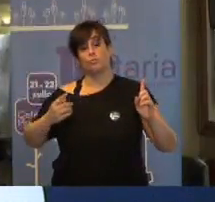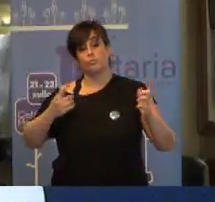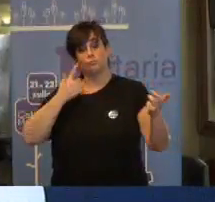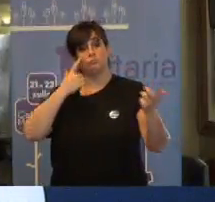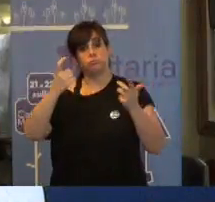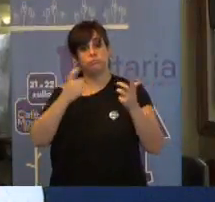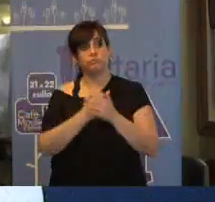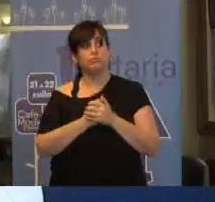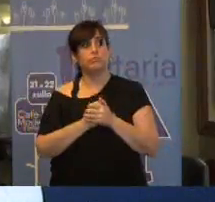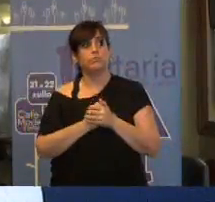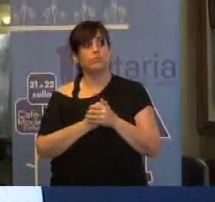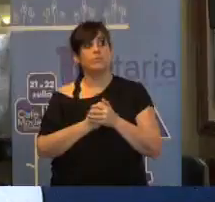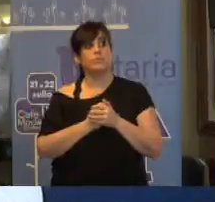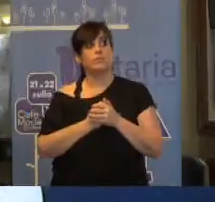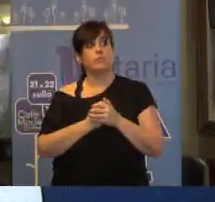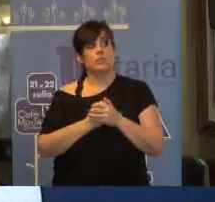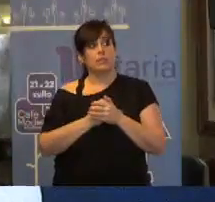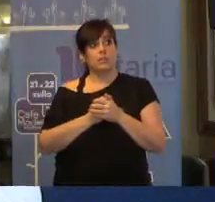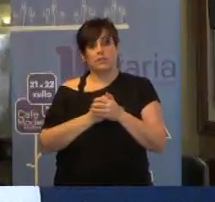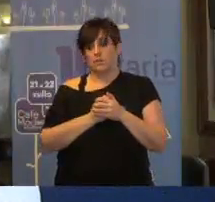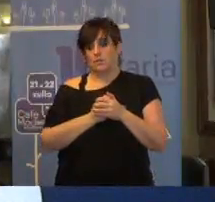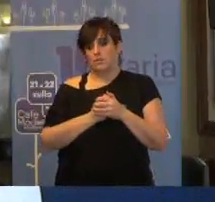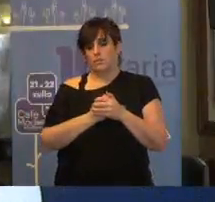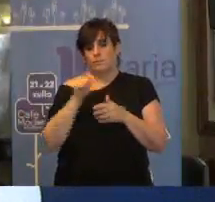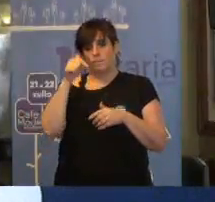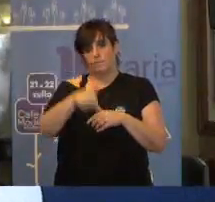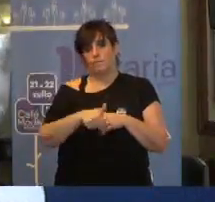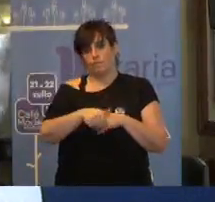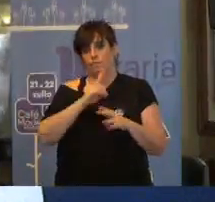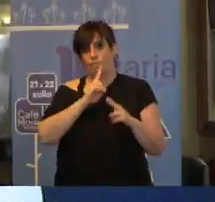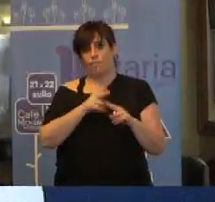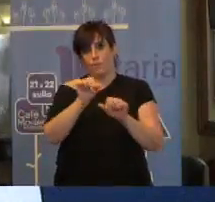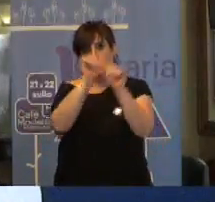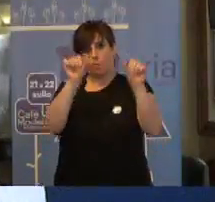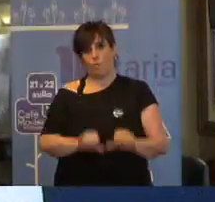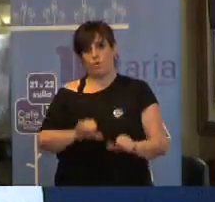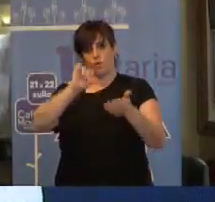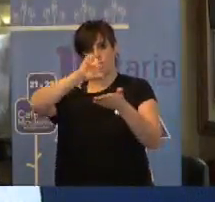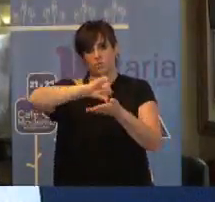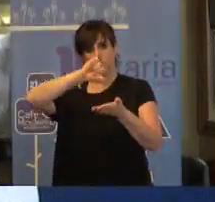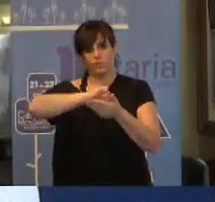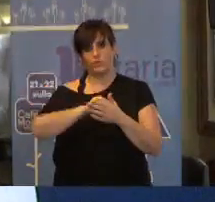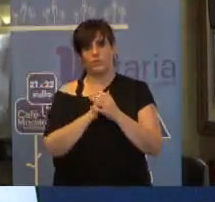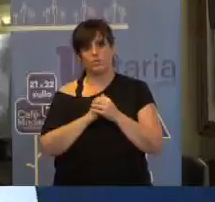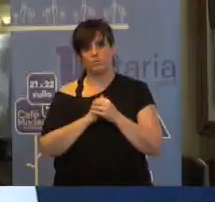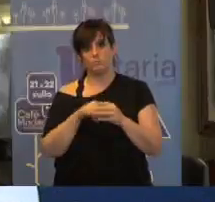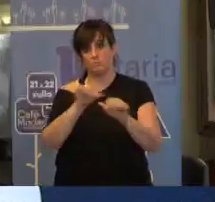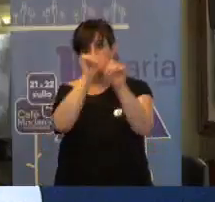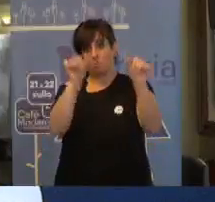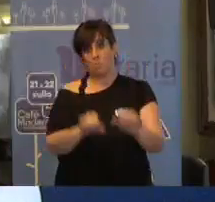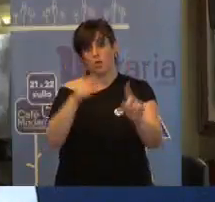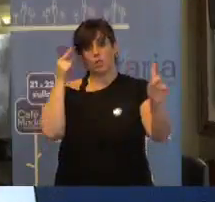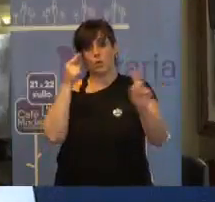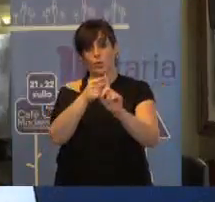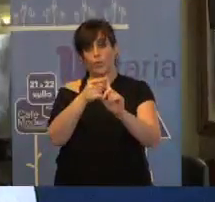Frente ao que nos chamamos o modelo da cidade para a xente, pero sin a xente, nos formulamos o modelo de facer cidade coa xente. Onte falouse aquí